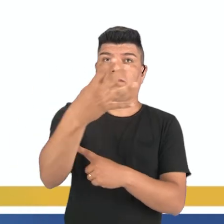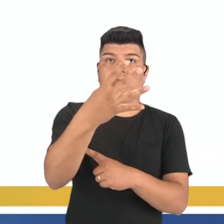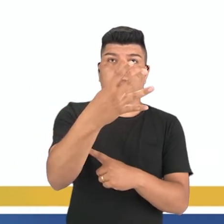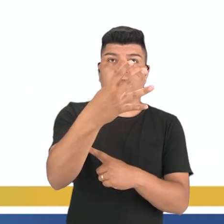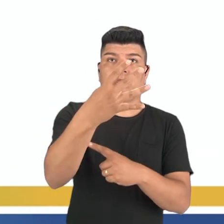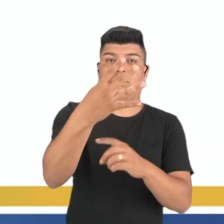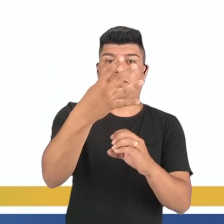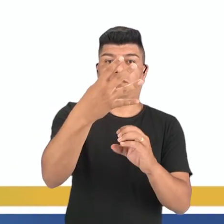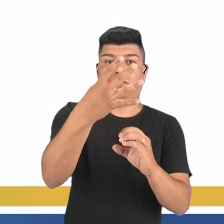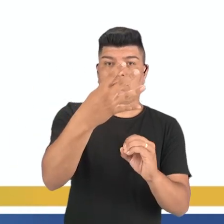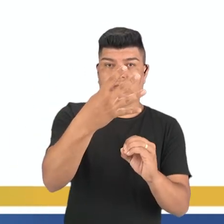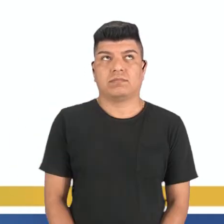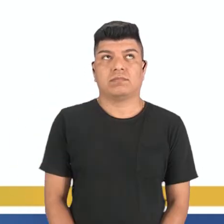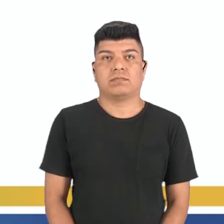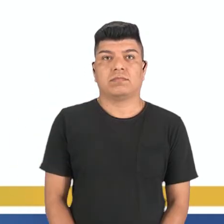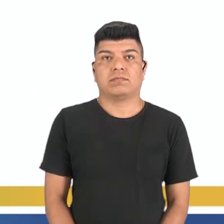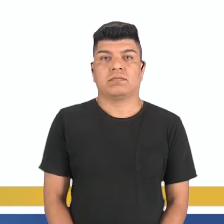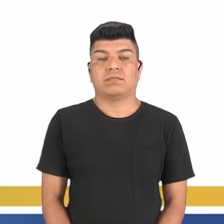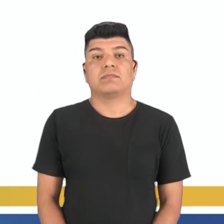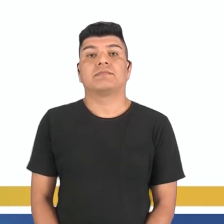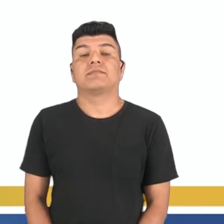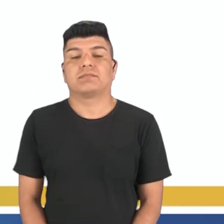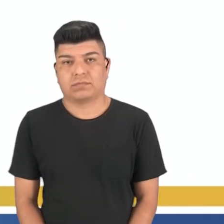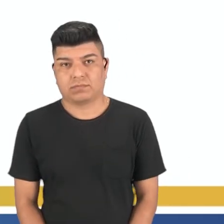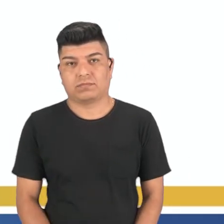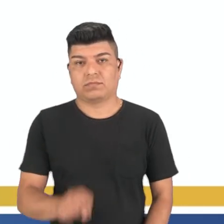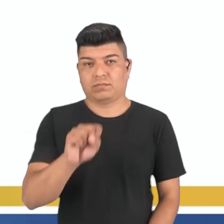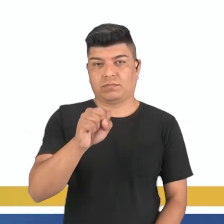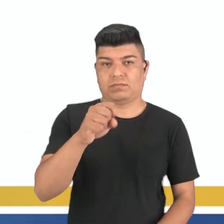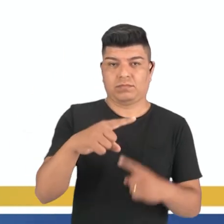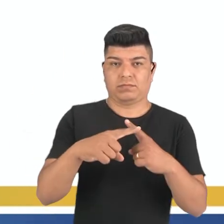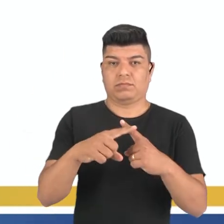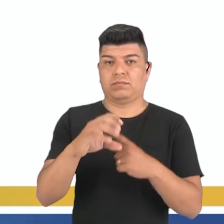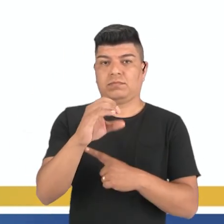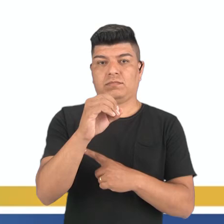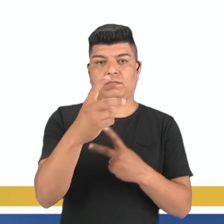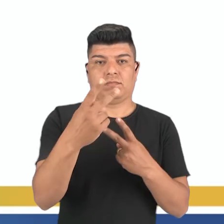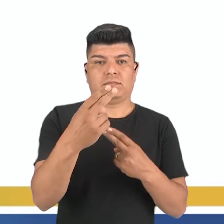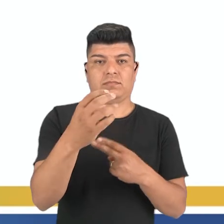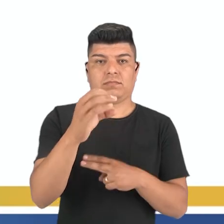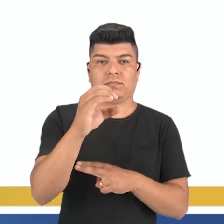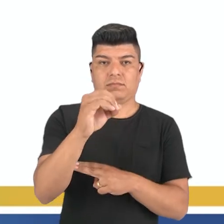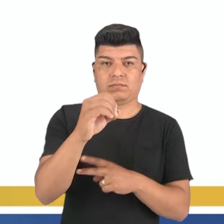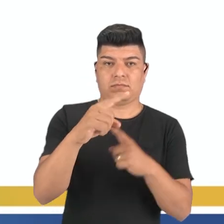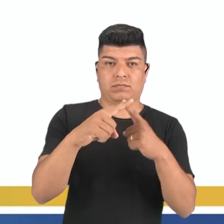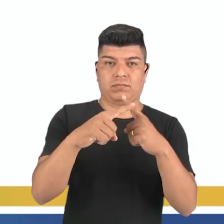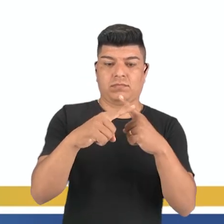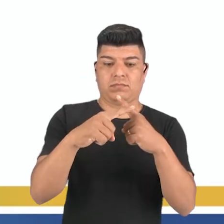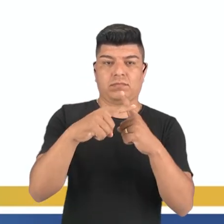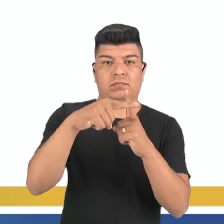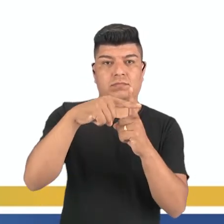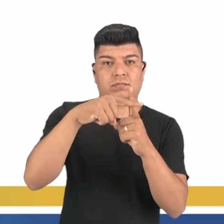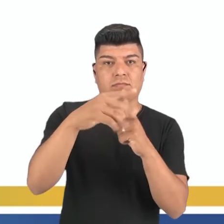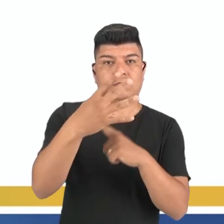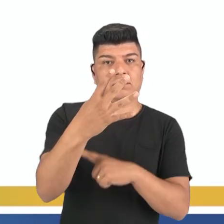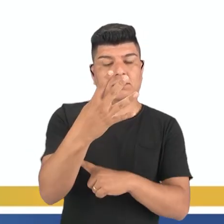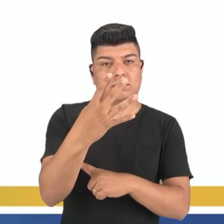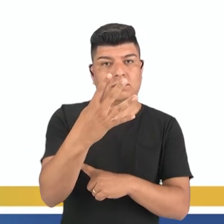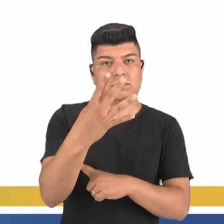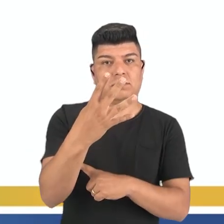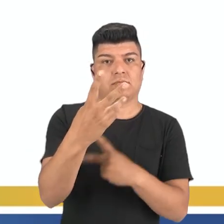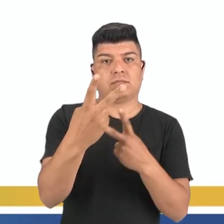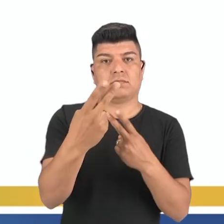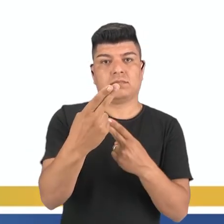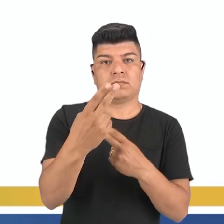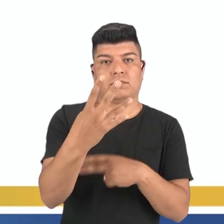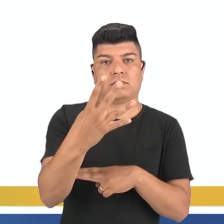em cima do zero. Então, pessoal, 8 vezes 0 dá 0, mais o 4, 0 mais 4